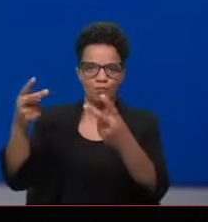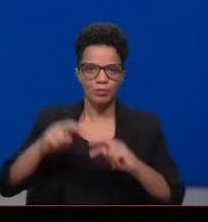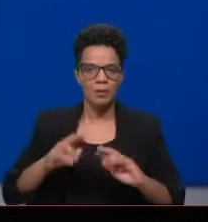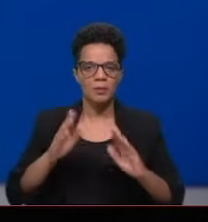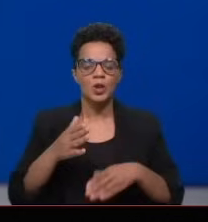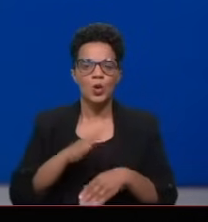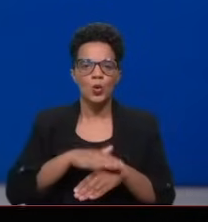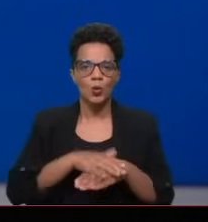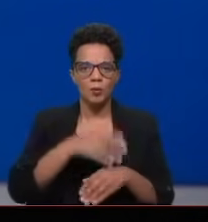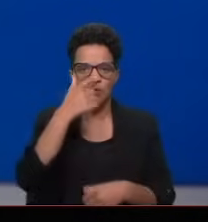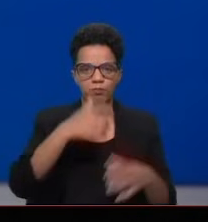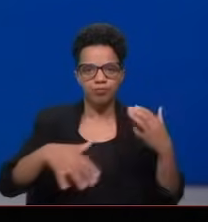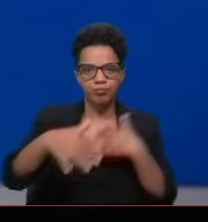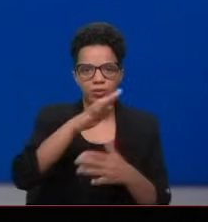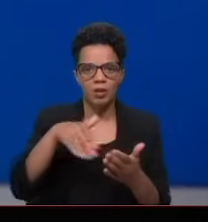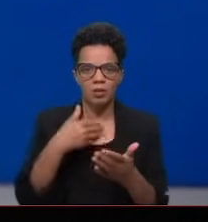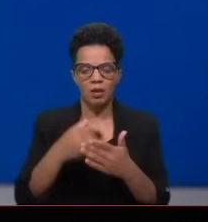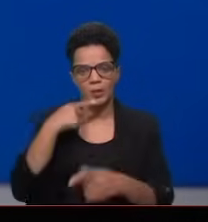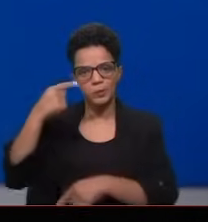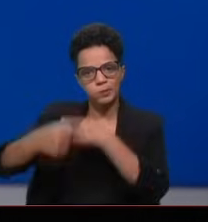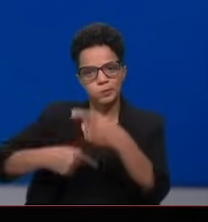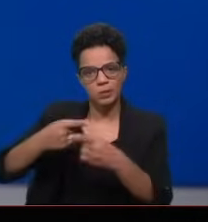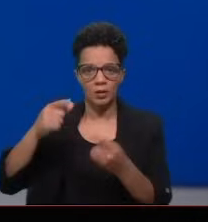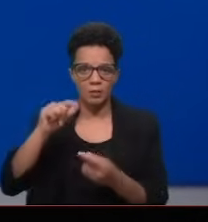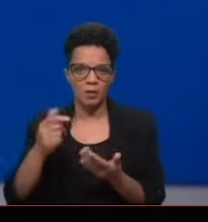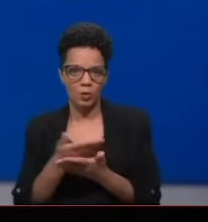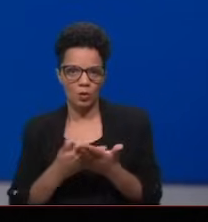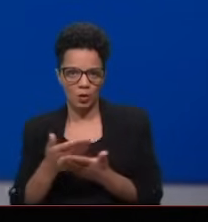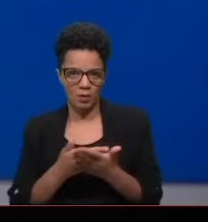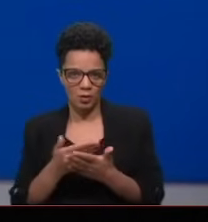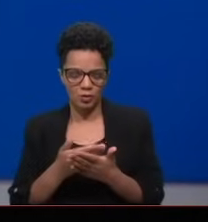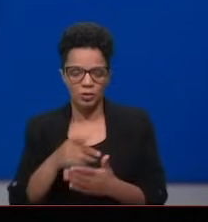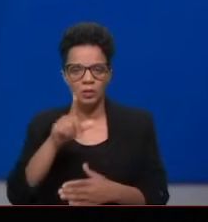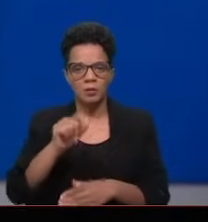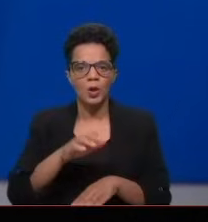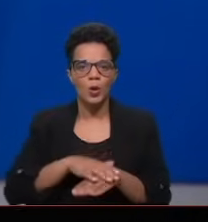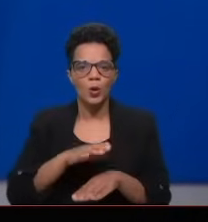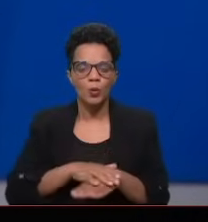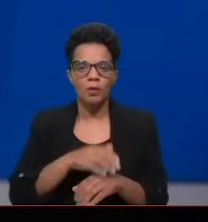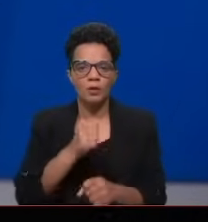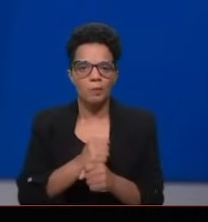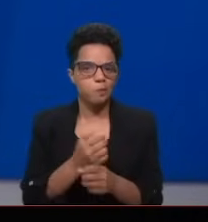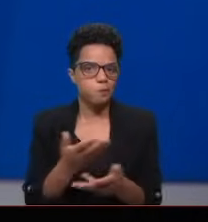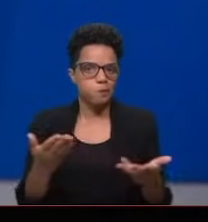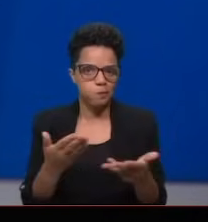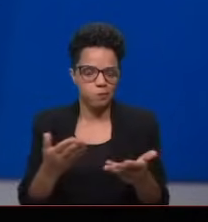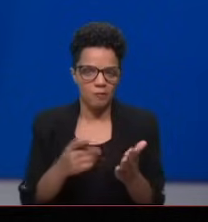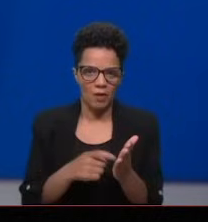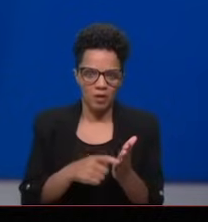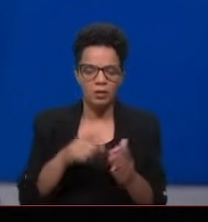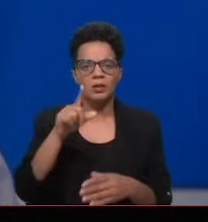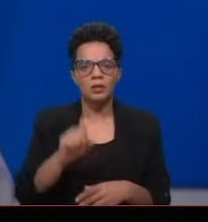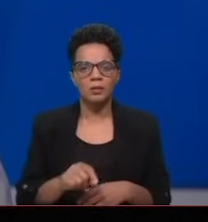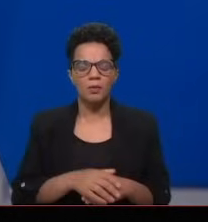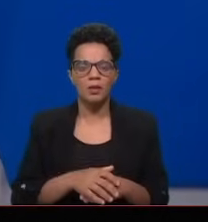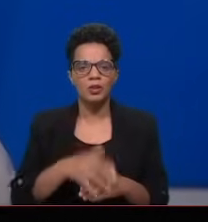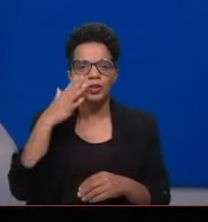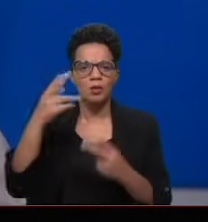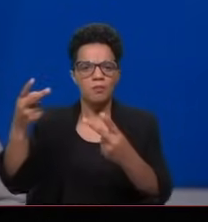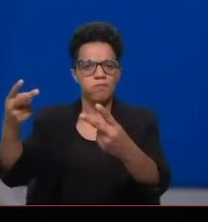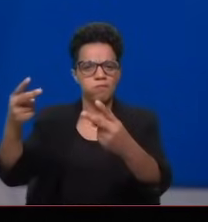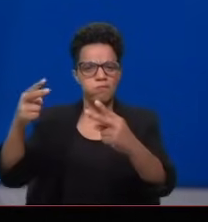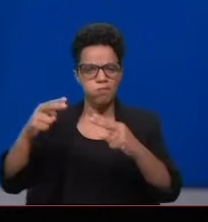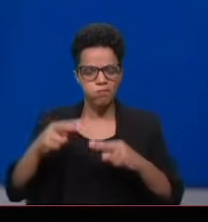demográficas para renovar gerações económicas desde logo por uma clara falta de mão de obra mas estamos a viver também um fluxo migratório cada vez